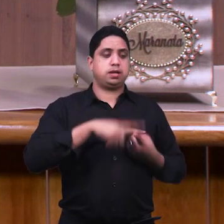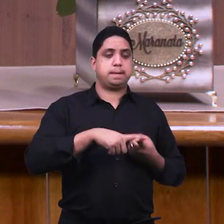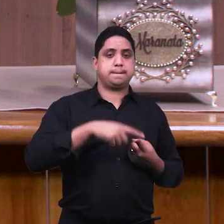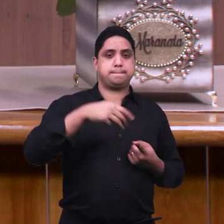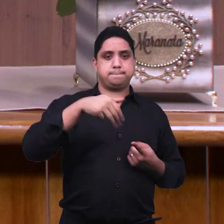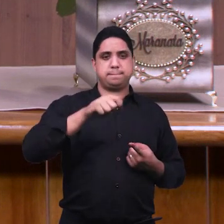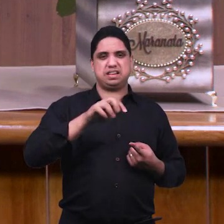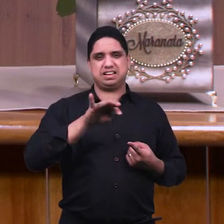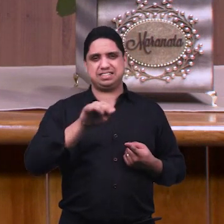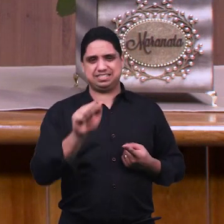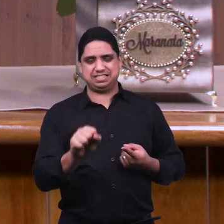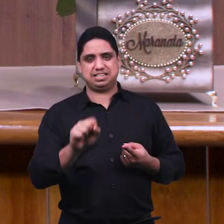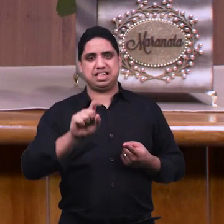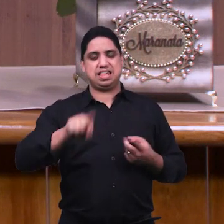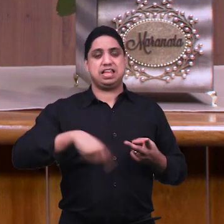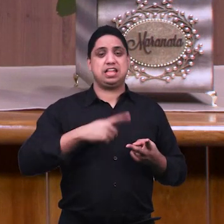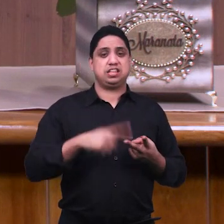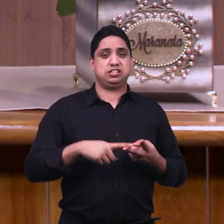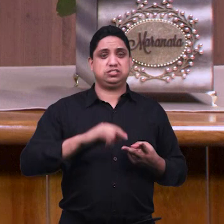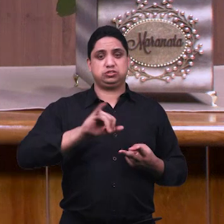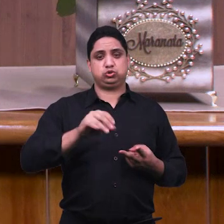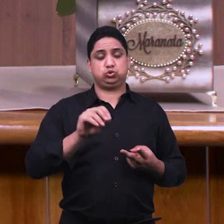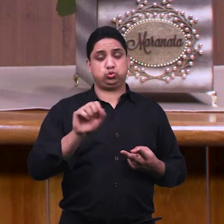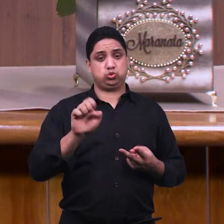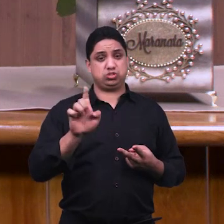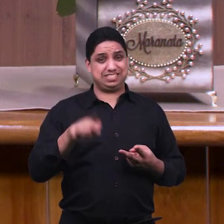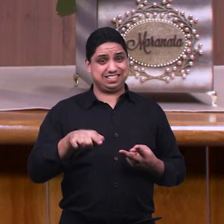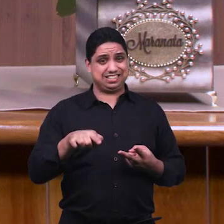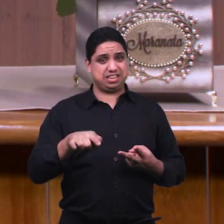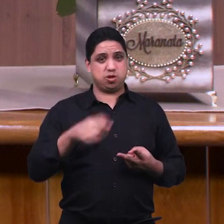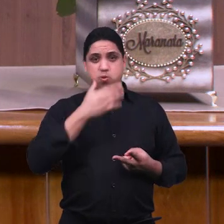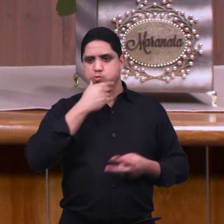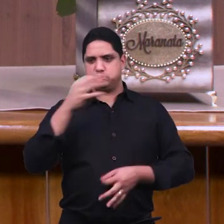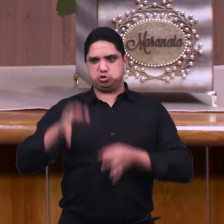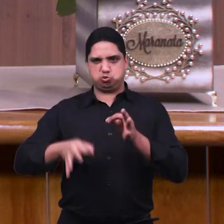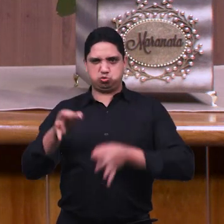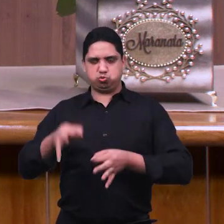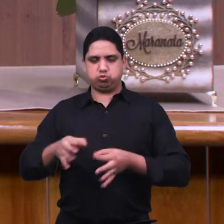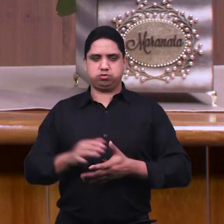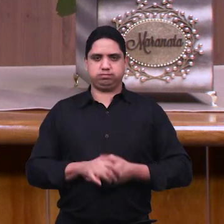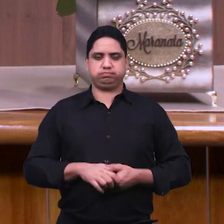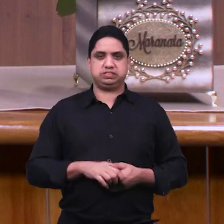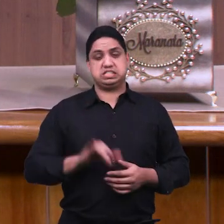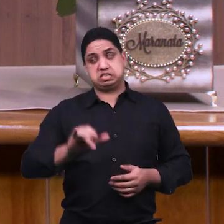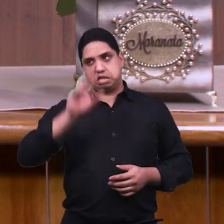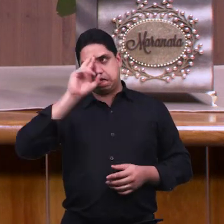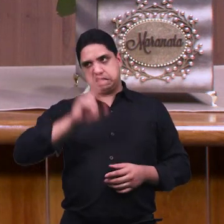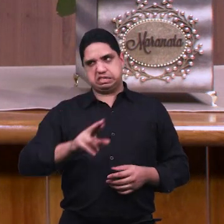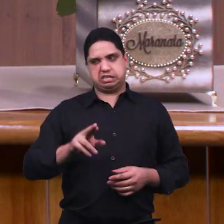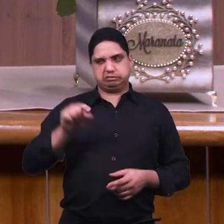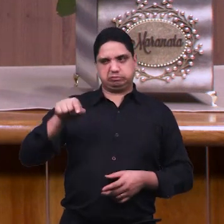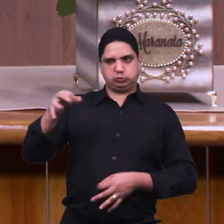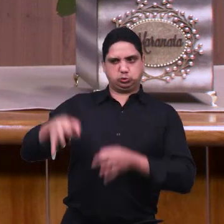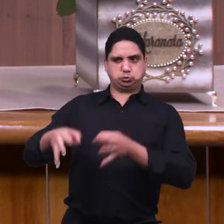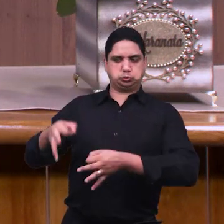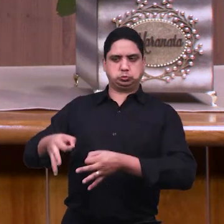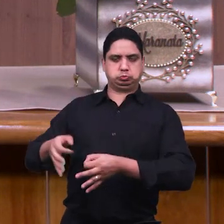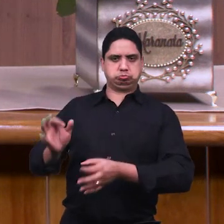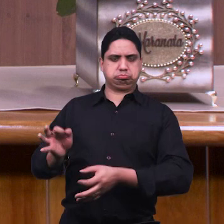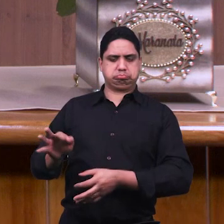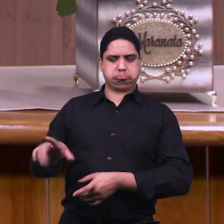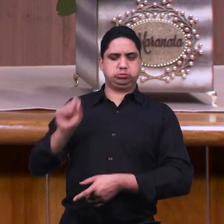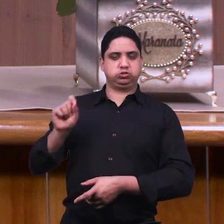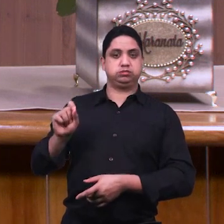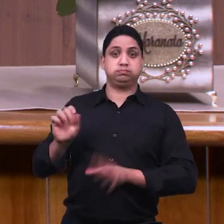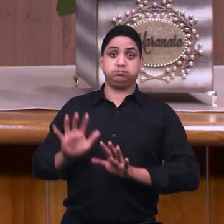tinha José, chamado O Justo. Se fosse pela razão, você escolheria José, O Justo, né? Mas quando eles lançaram